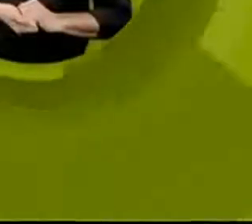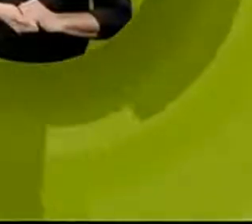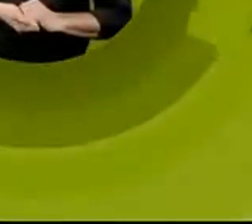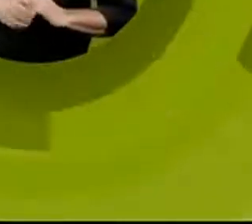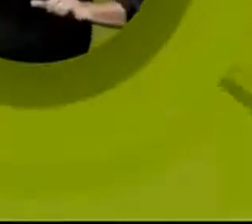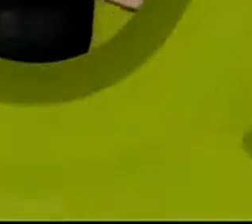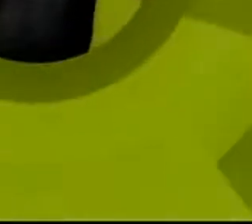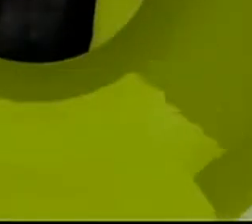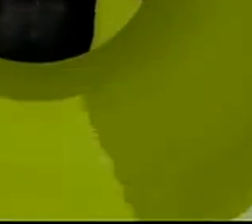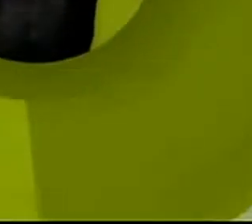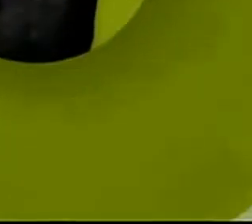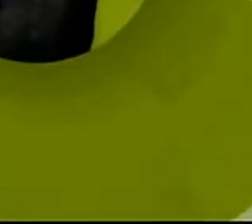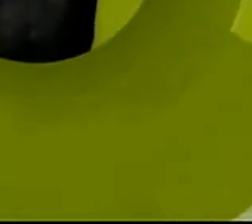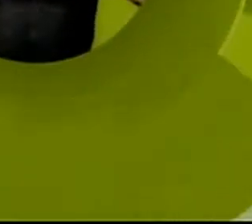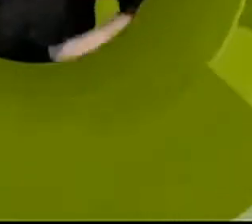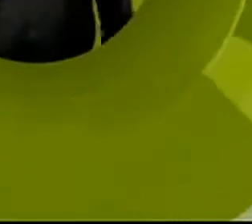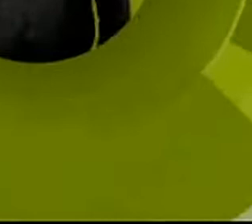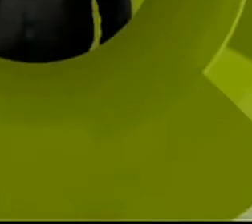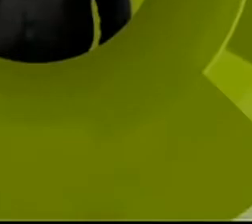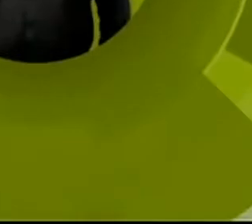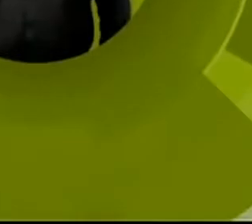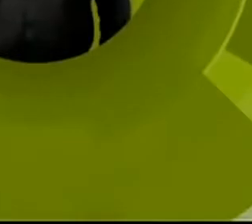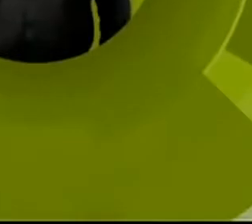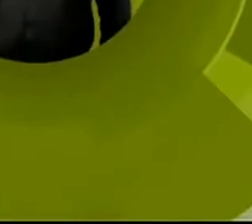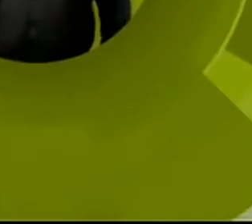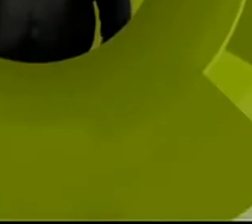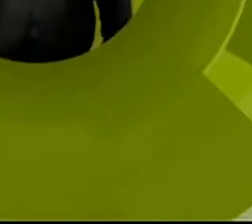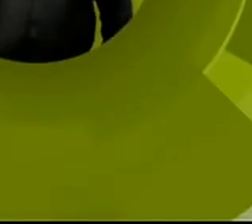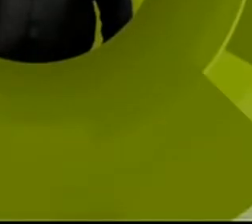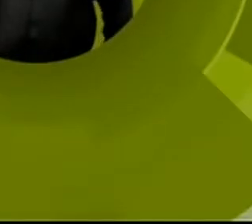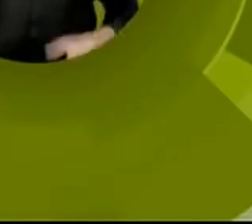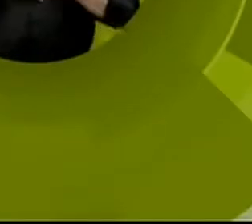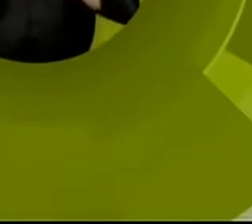O programa a seguir é livre para todos os públicos.